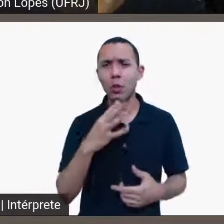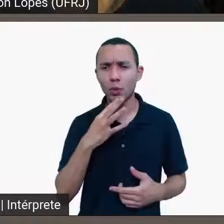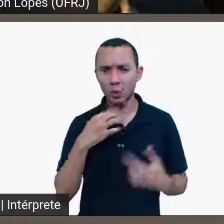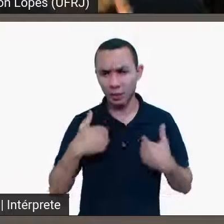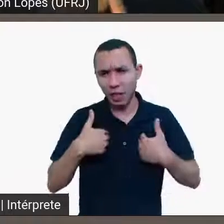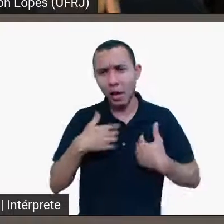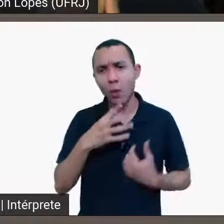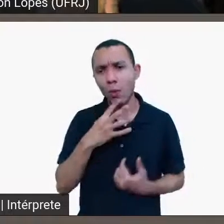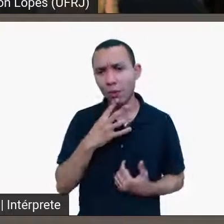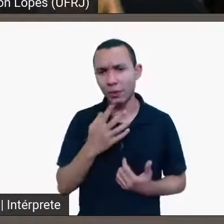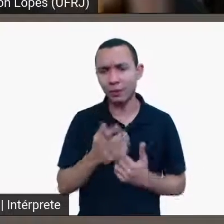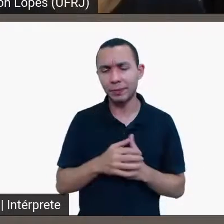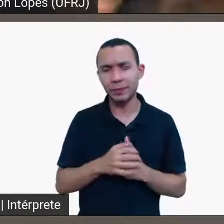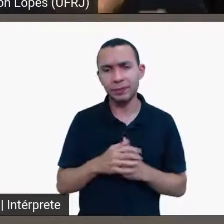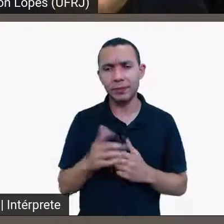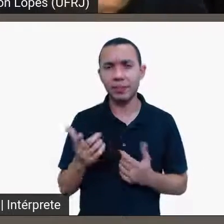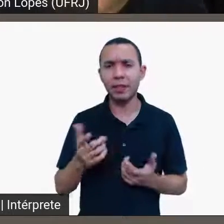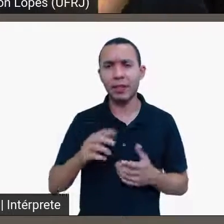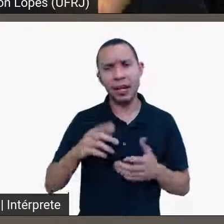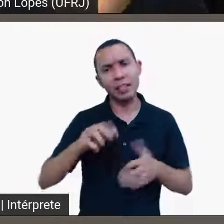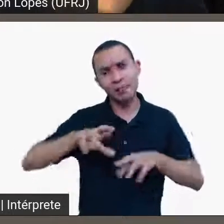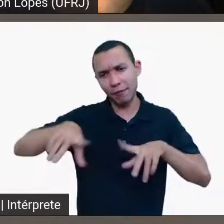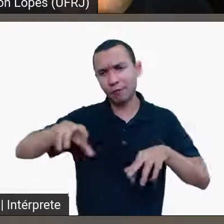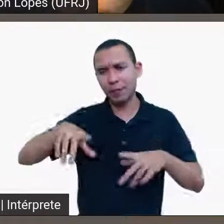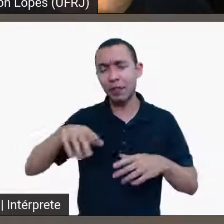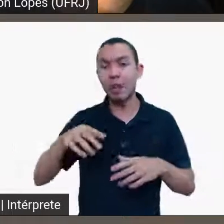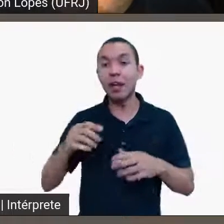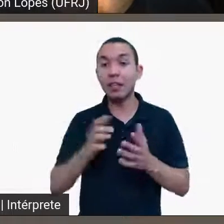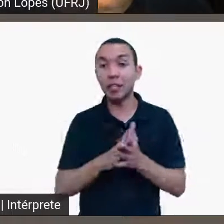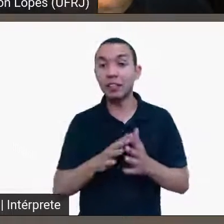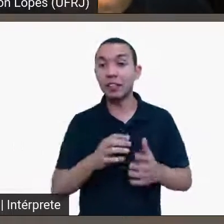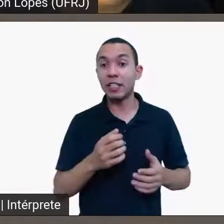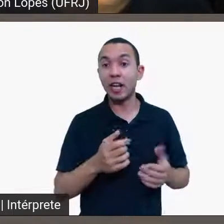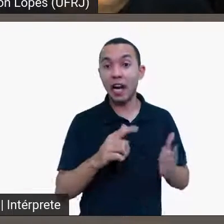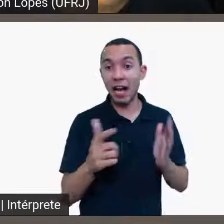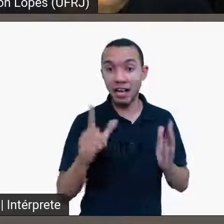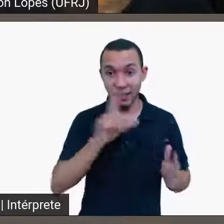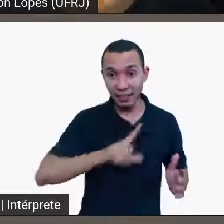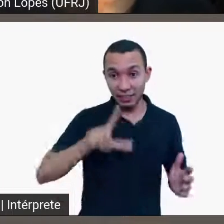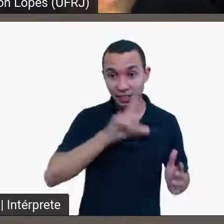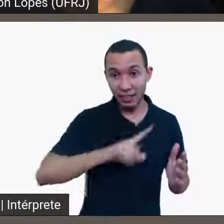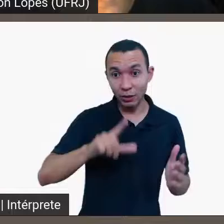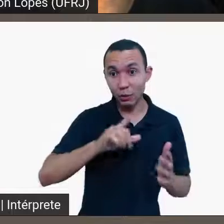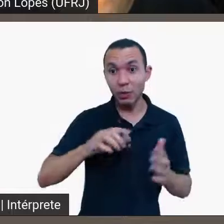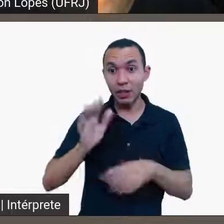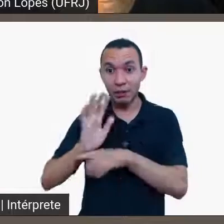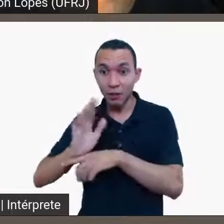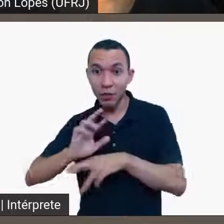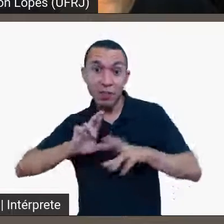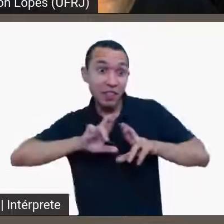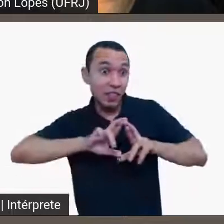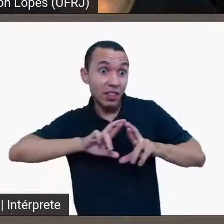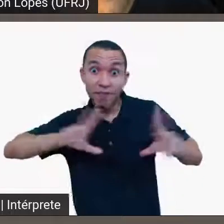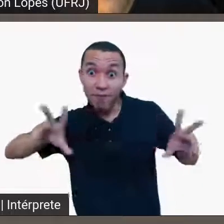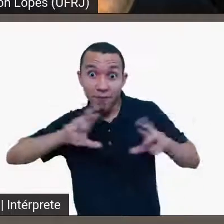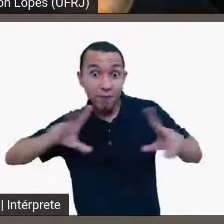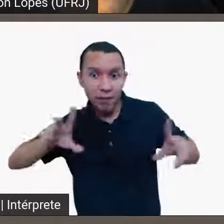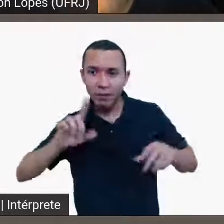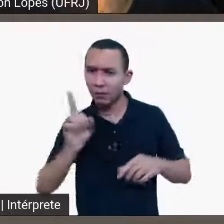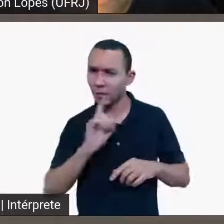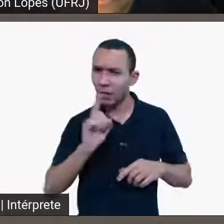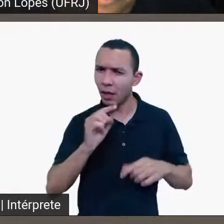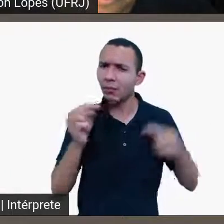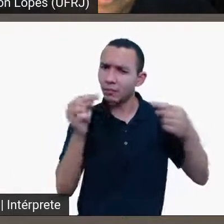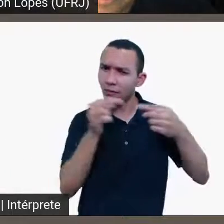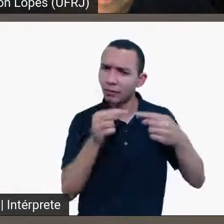Do que era feito, né? Quer dizer, mas não era tão diferente da literatura que era feita, e do romance, mais do que da poesia,